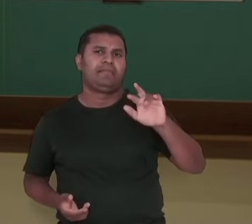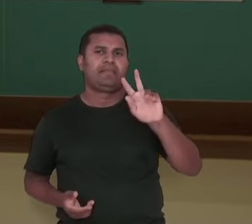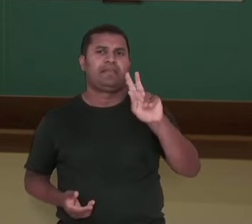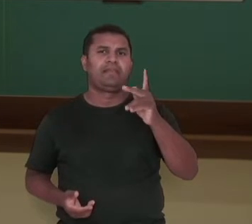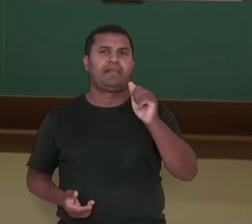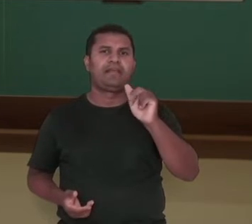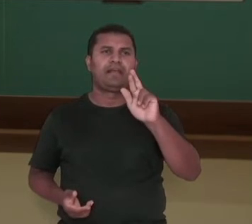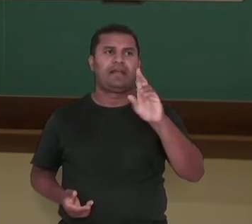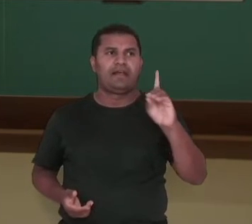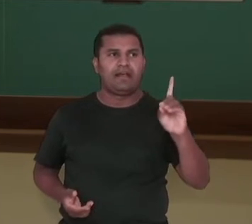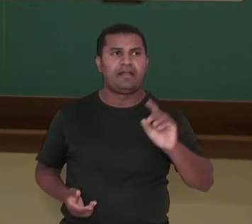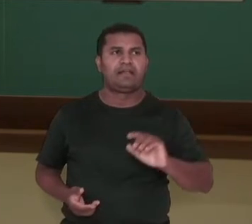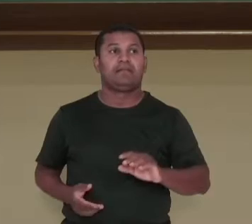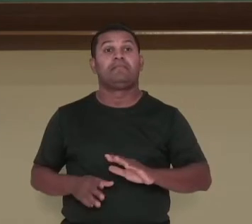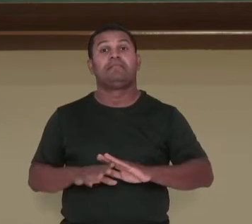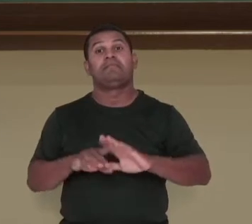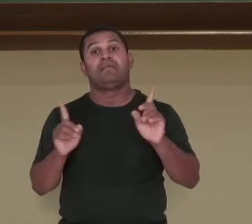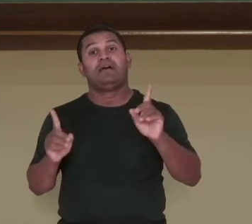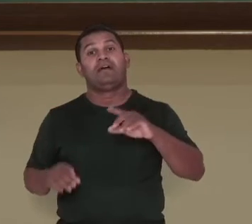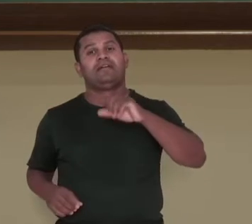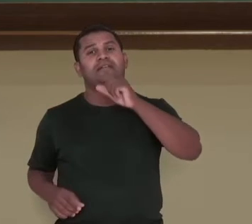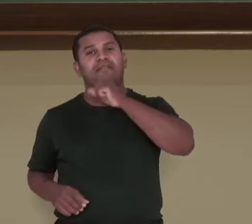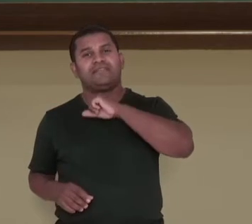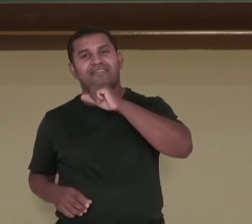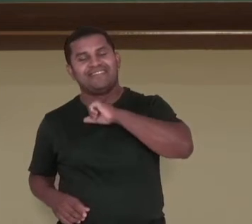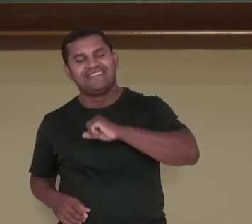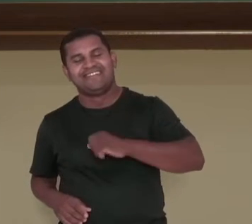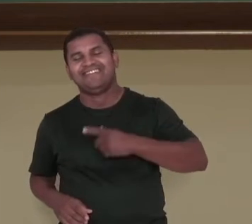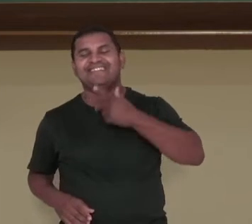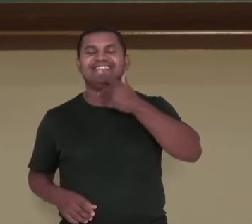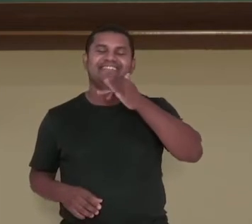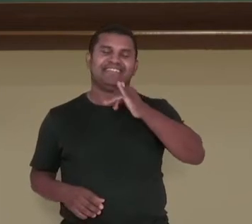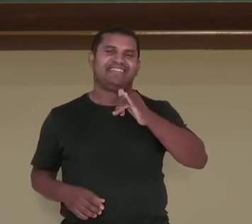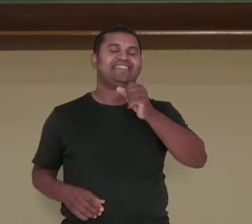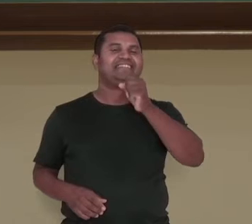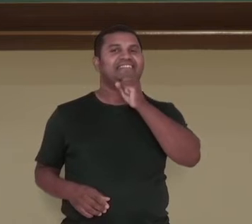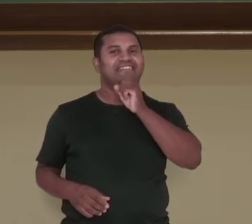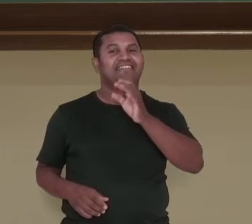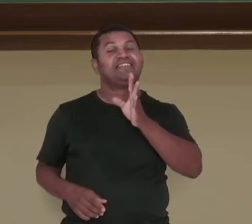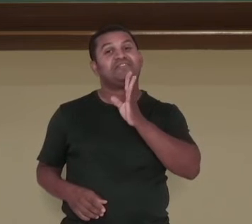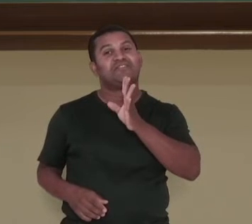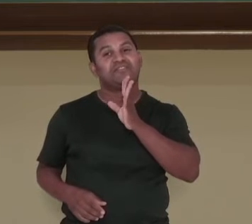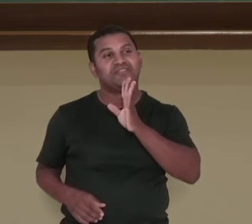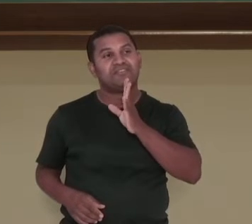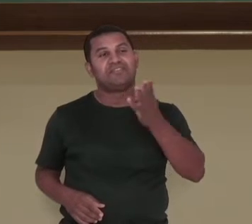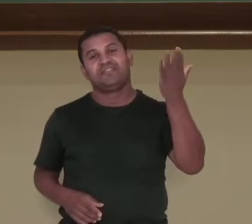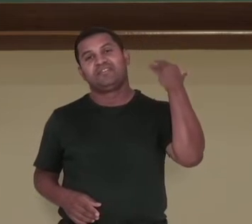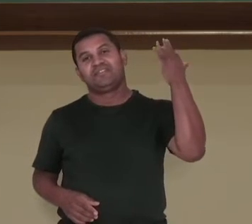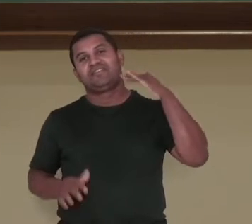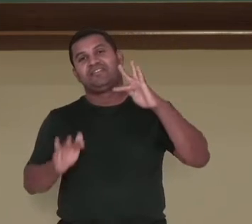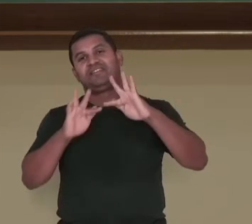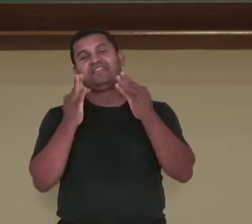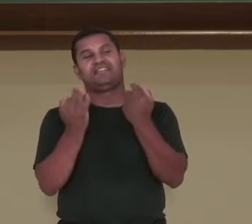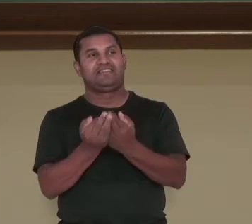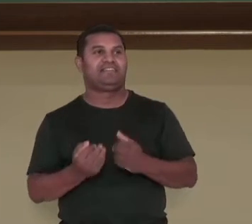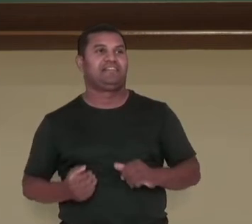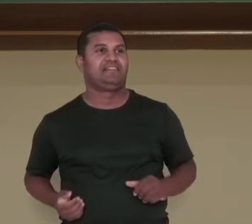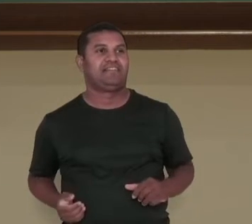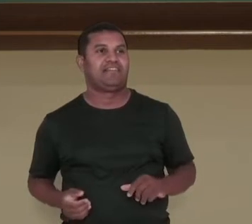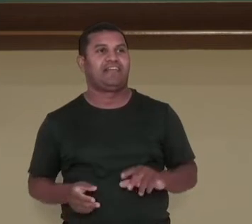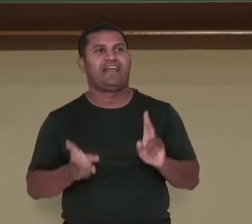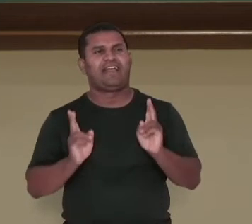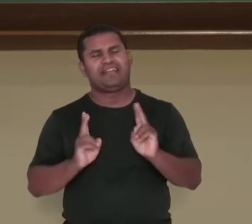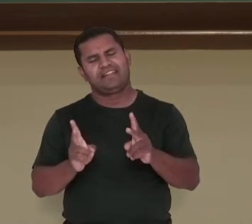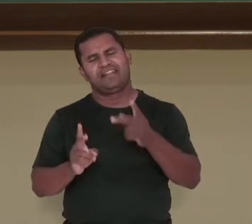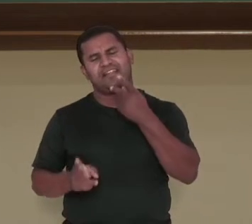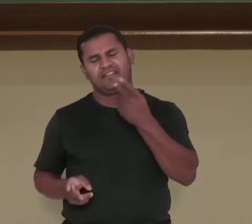da época de vocês, mas se os seus pais estão acompanhando essa aula, eles vão conhecer. Então tem um personagem que ele fica o tempo todo falando, o bordão